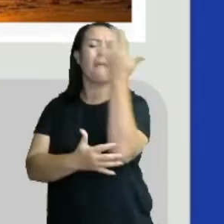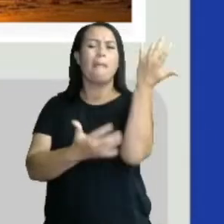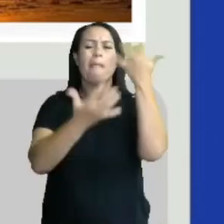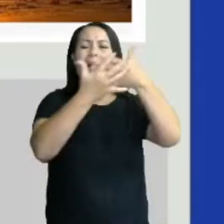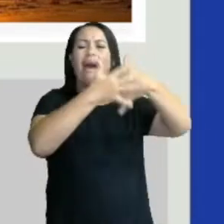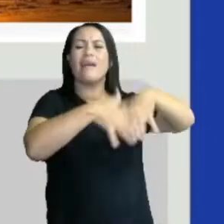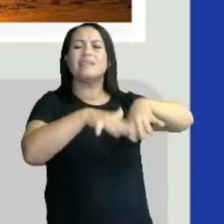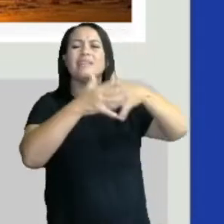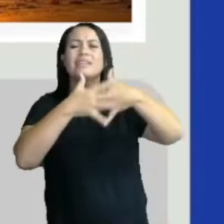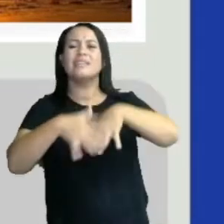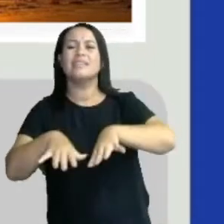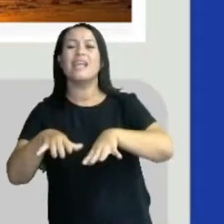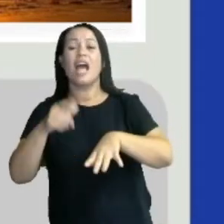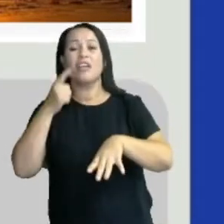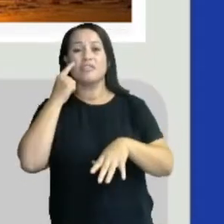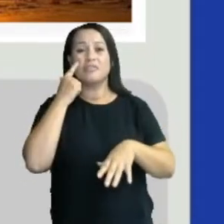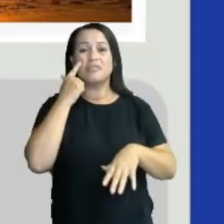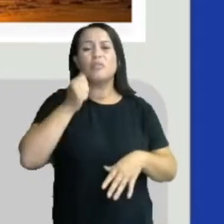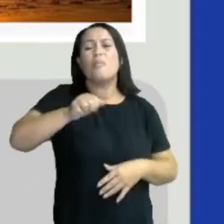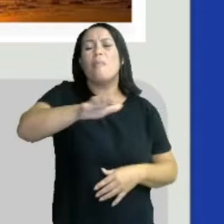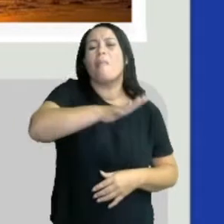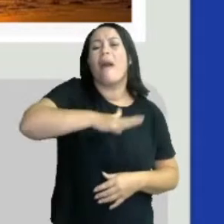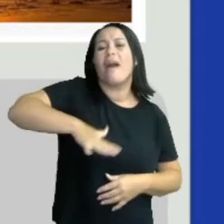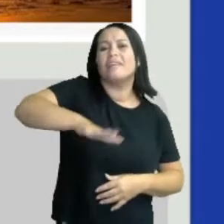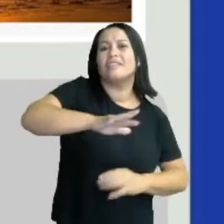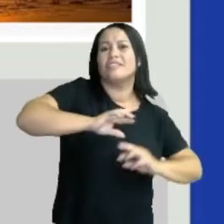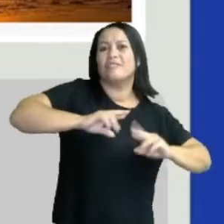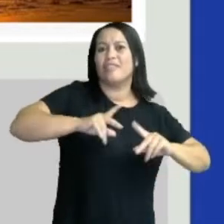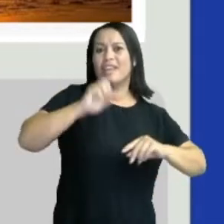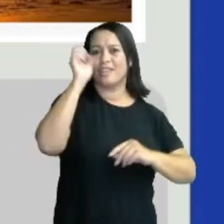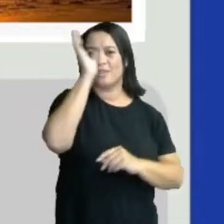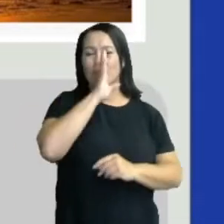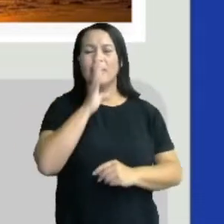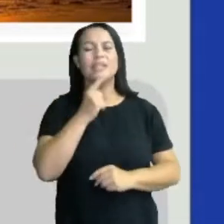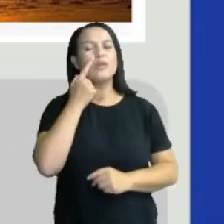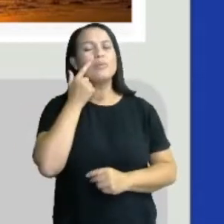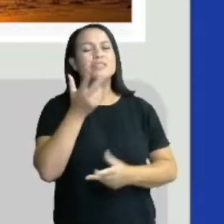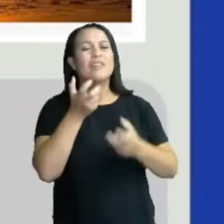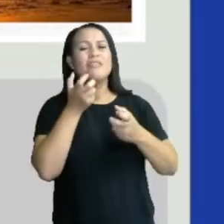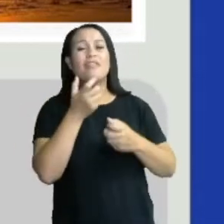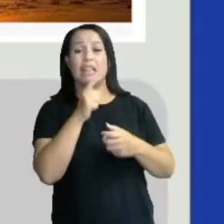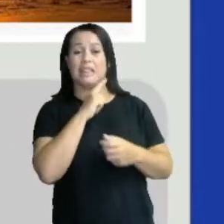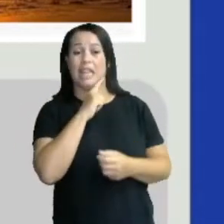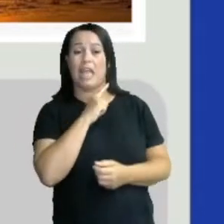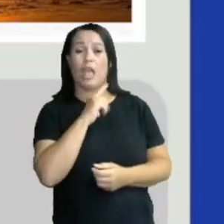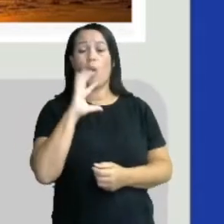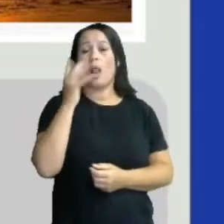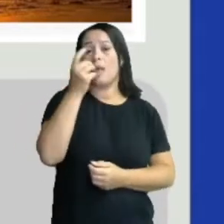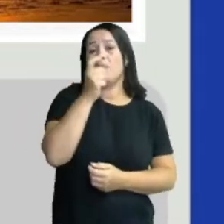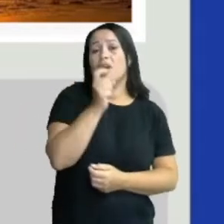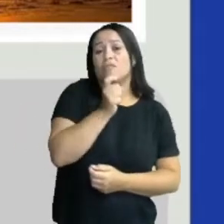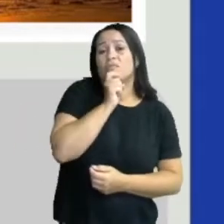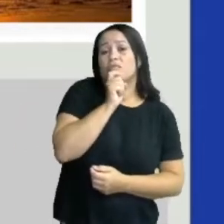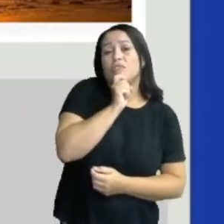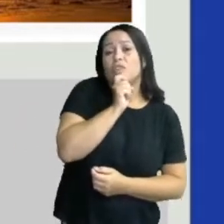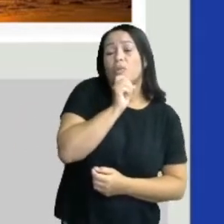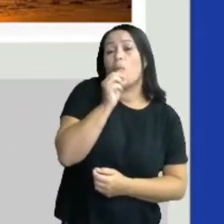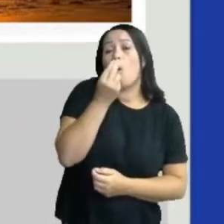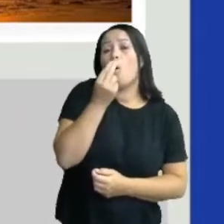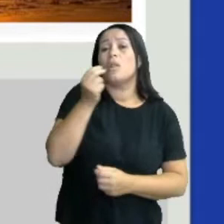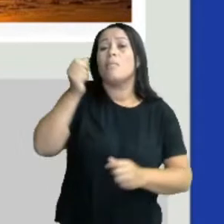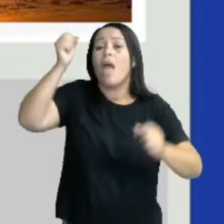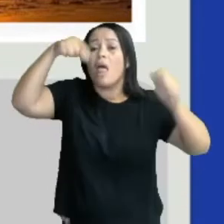Olha quantas paisagens diferentes no Brasil. No Brasil, a gente pode ter um clima frio, até nevar lá no sul,